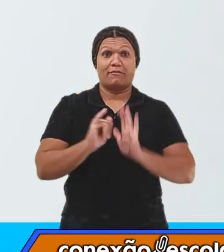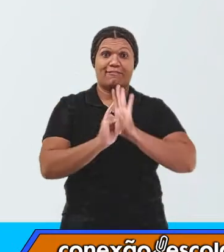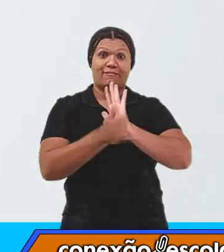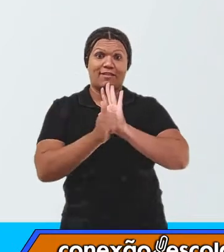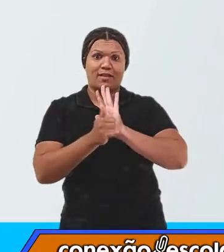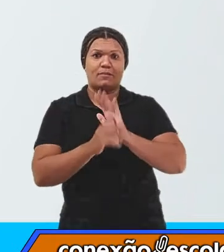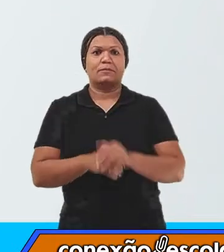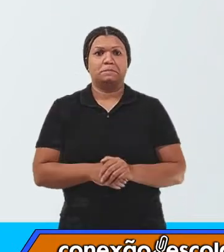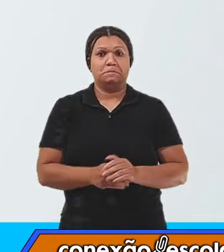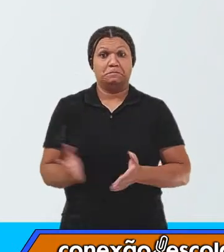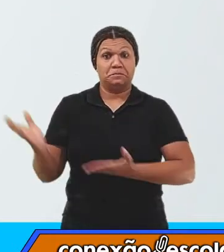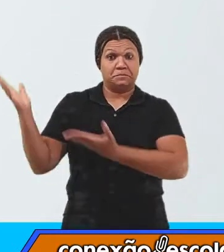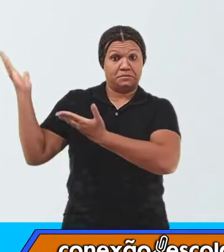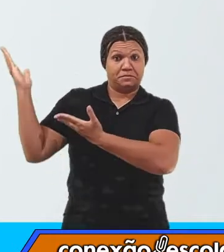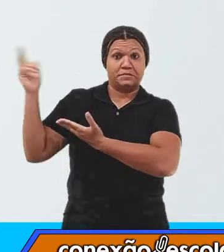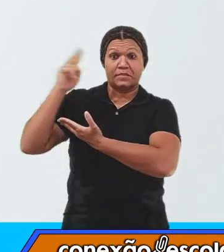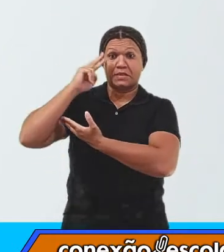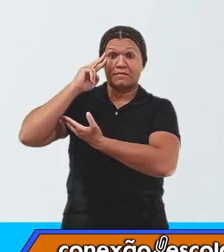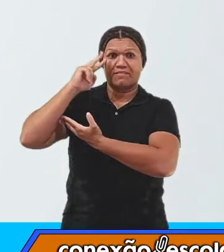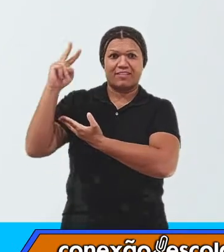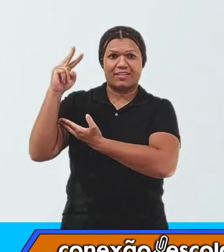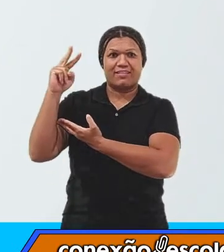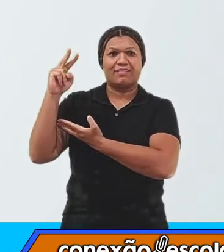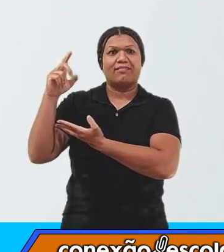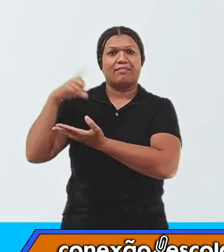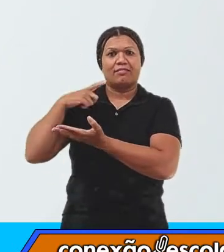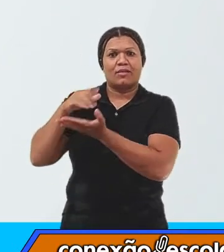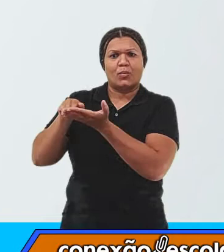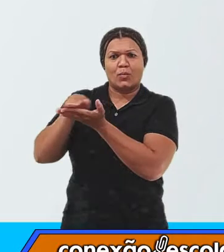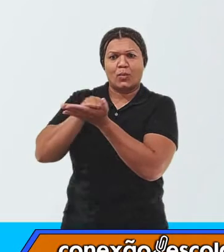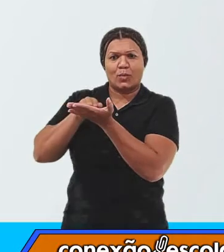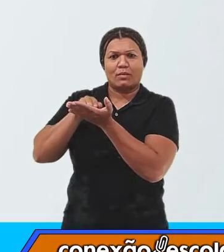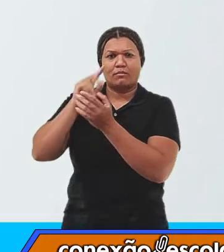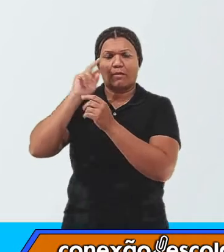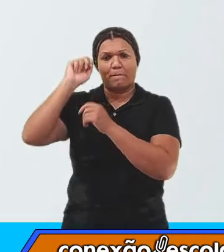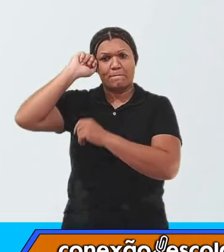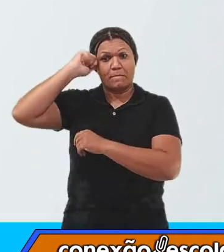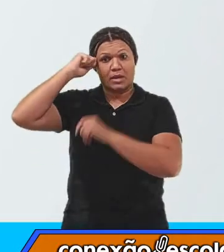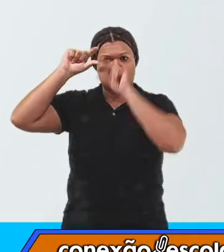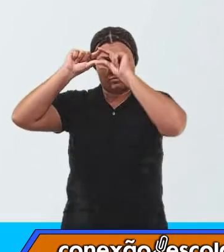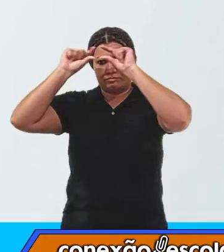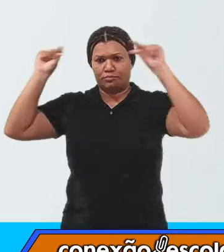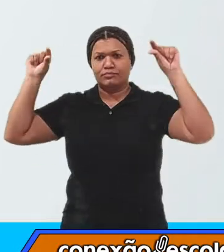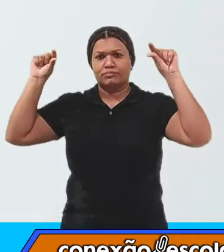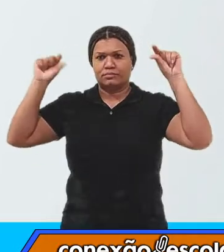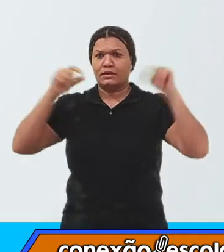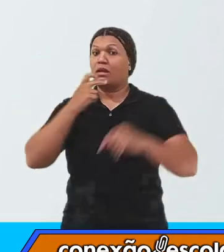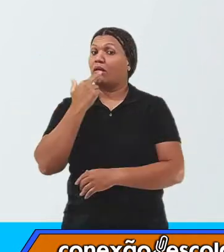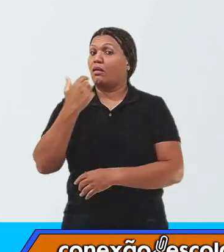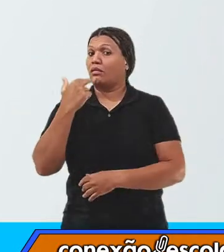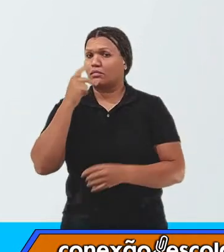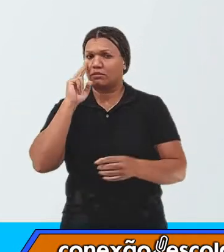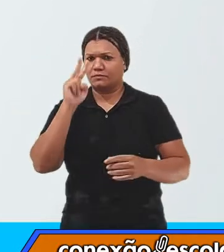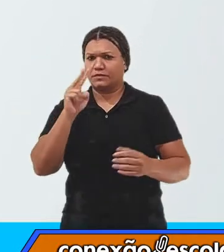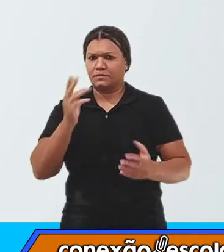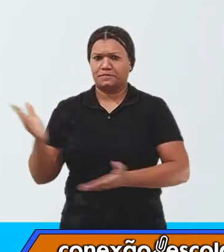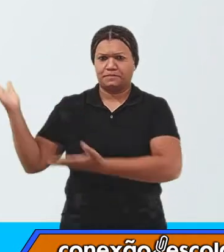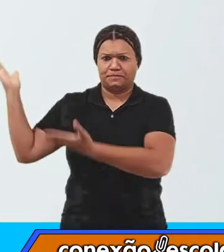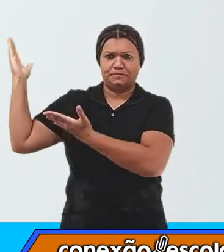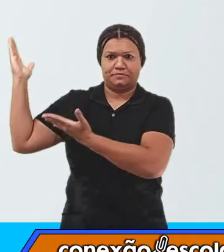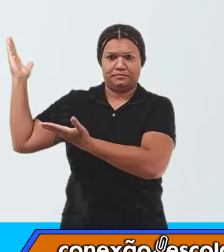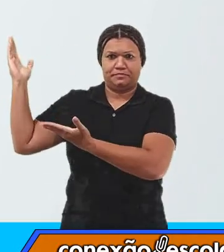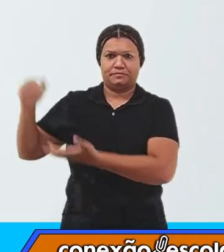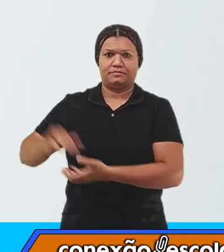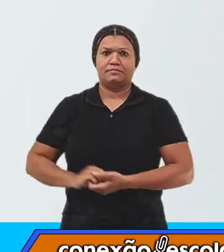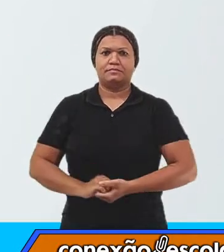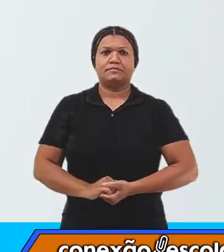fábula? Aqui com o cursor eu vou apontar a frase em inglês. Lost in their way, two